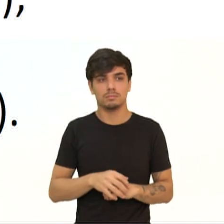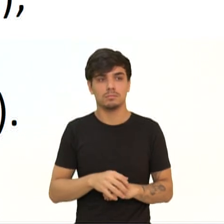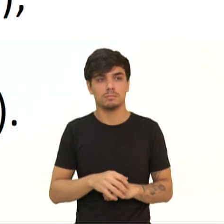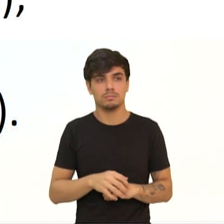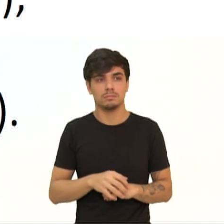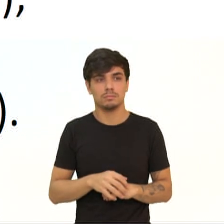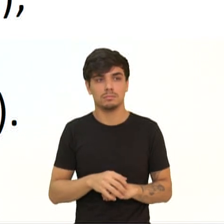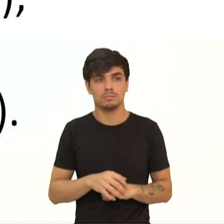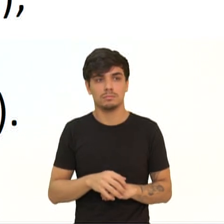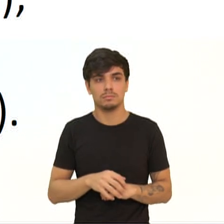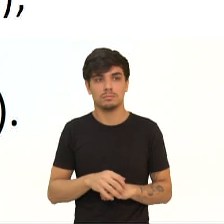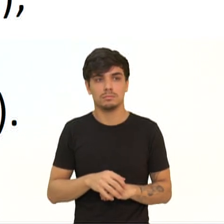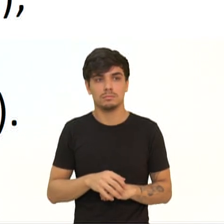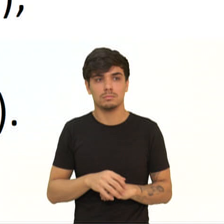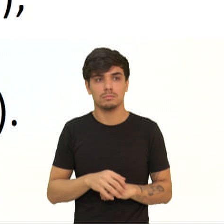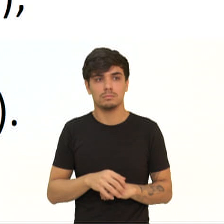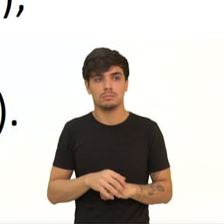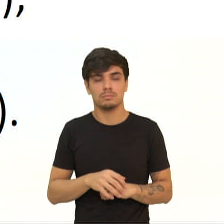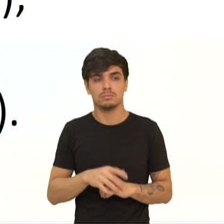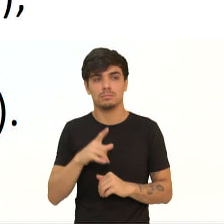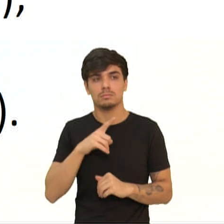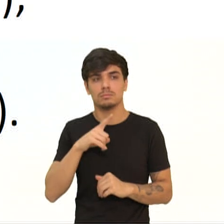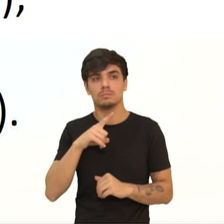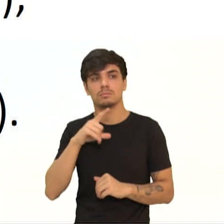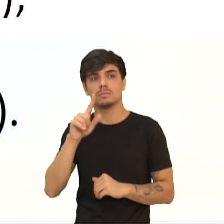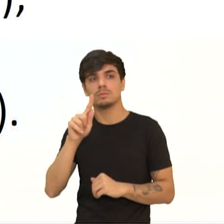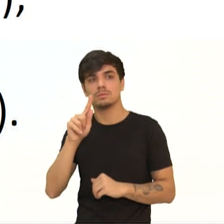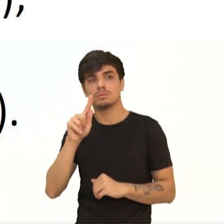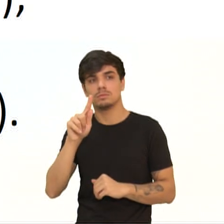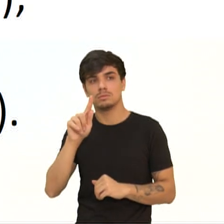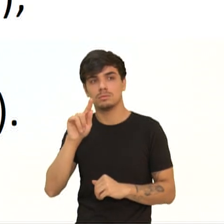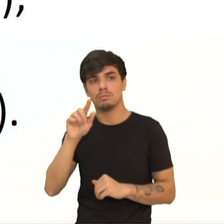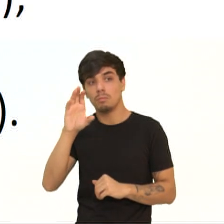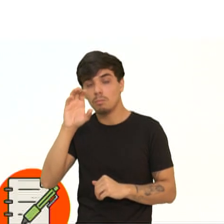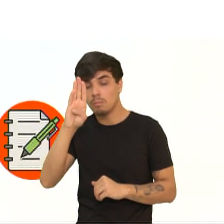um dos líderes do grupo, o mais importante.